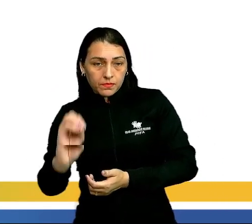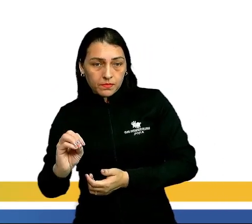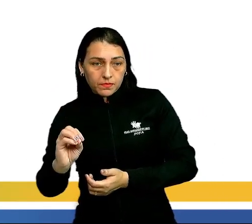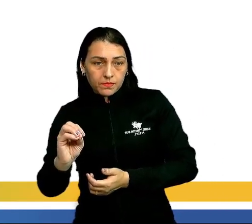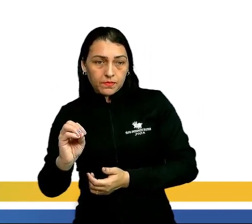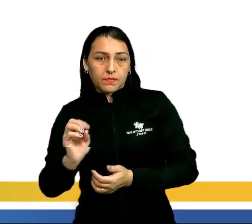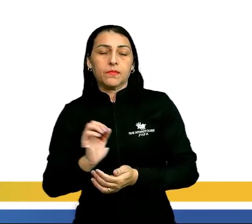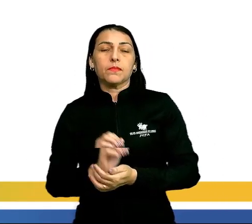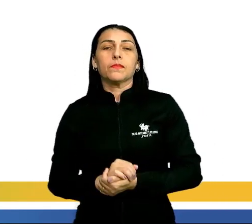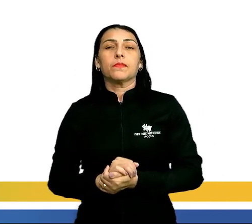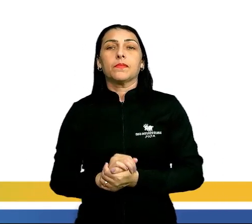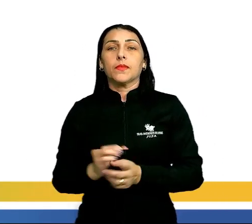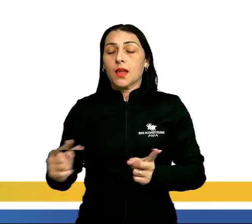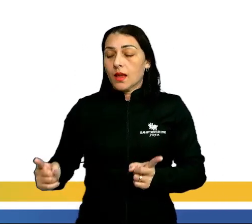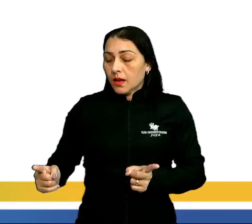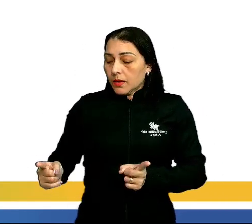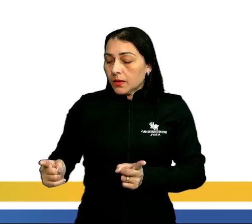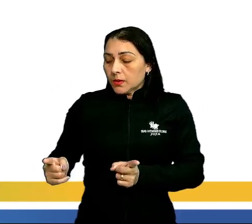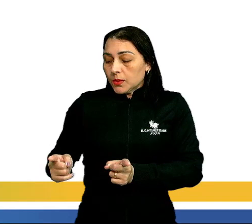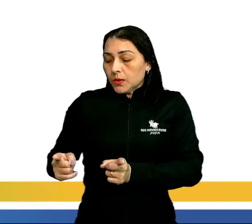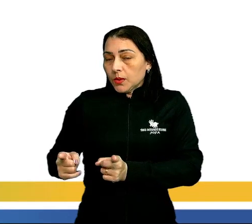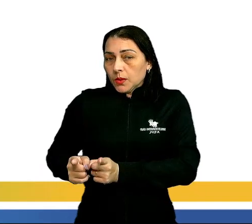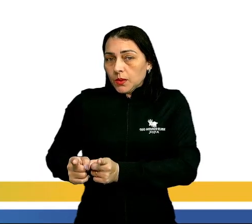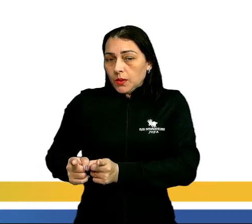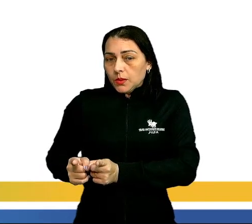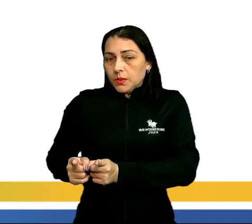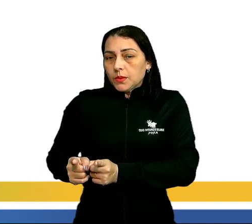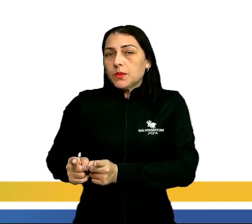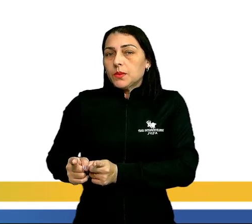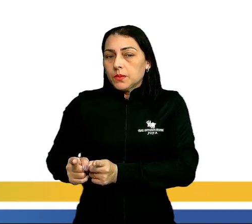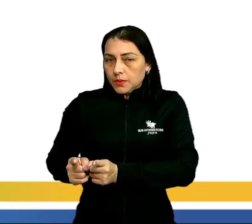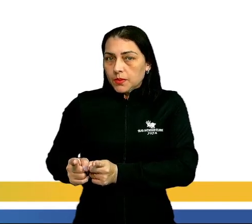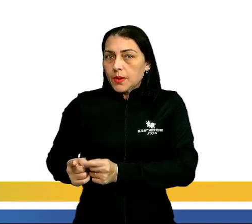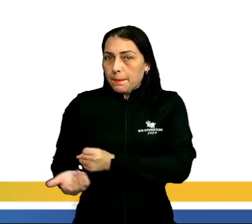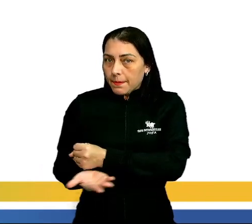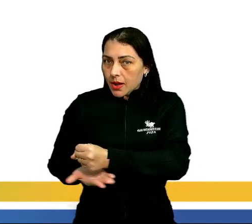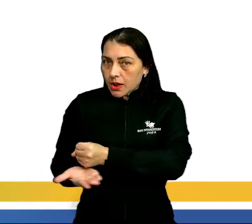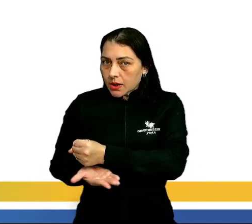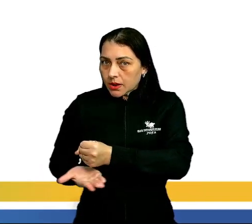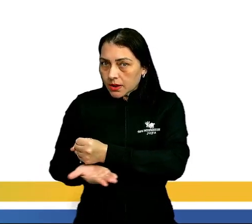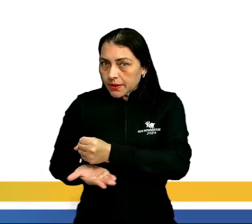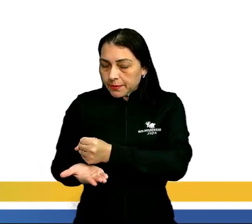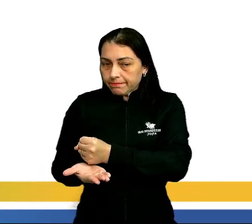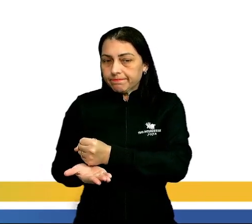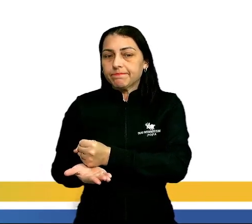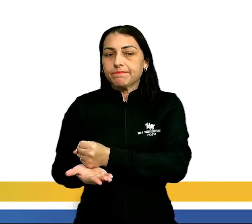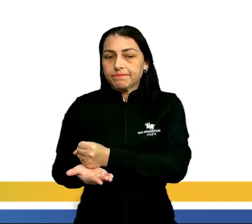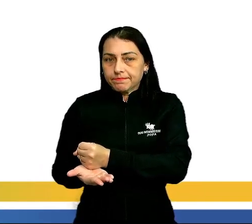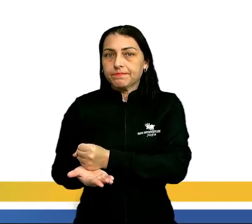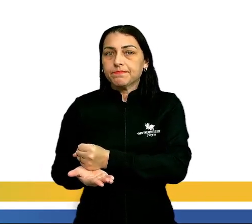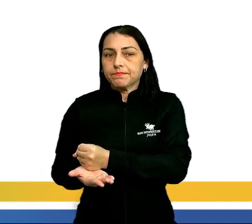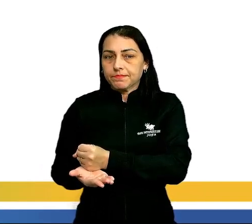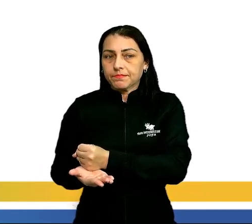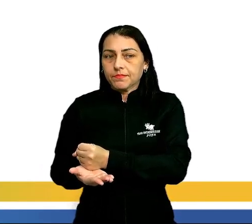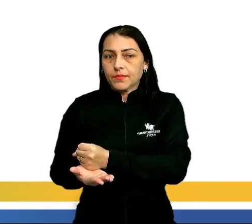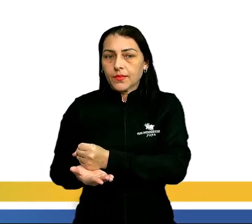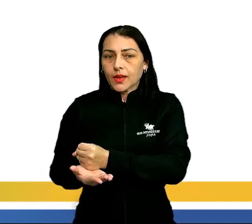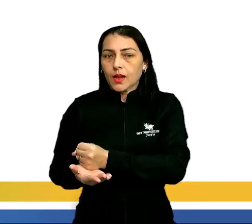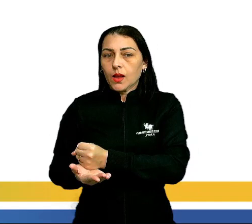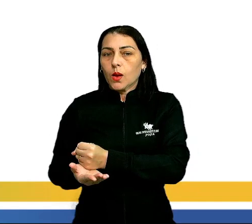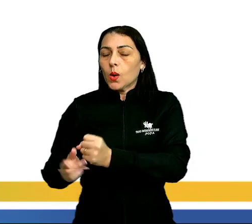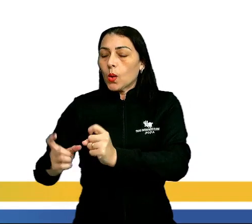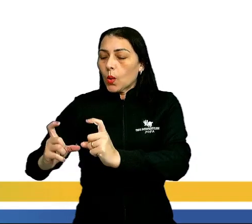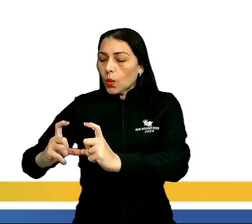então, na perspectiva, aí, na projeção para 2040. Essa base, ela se estreitou cada